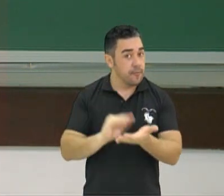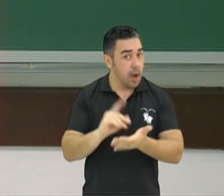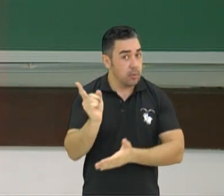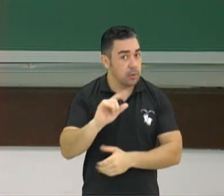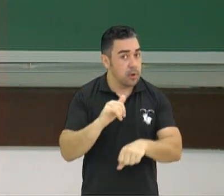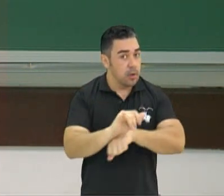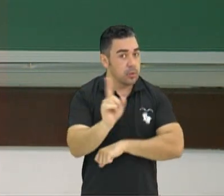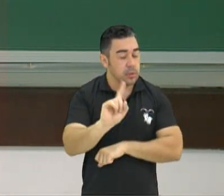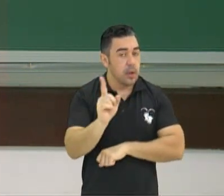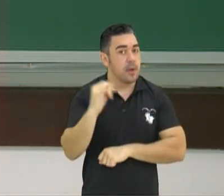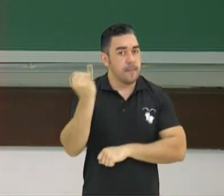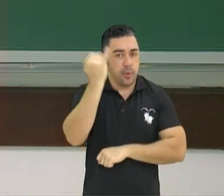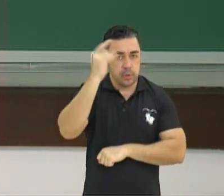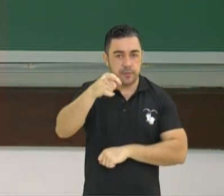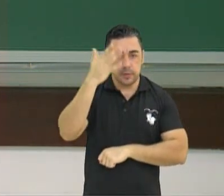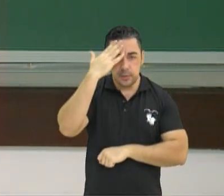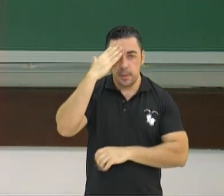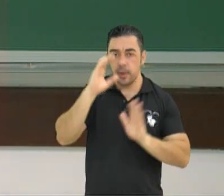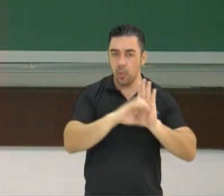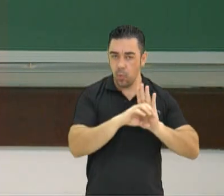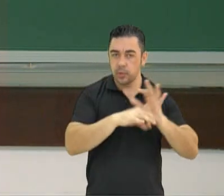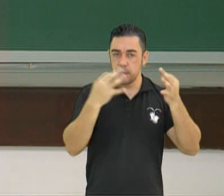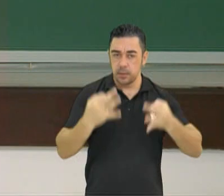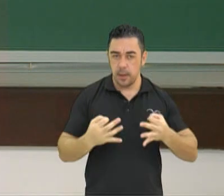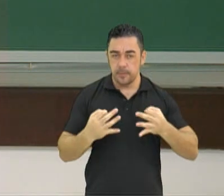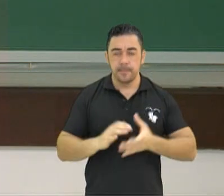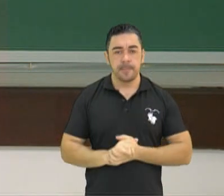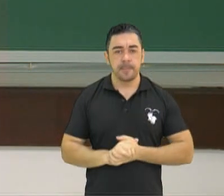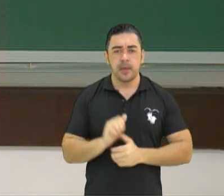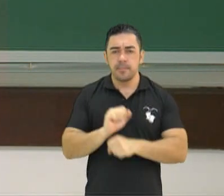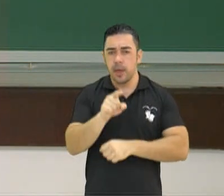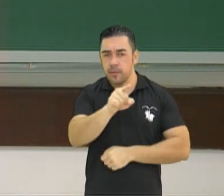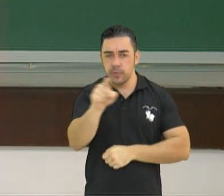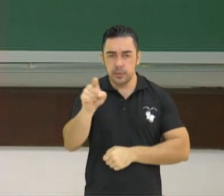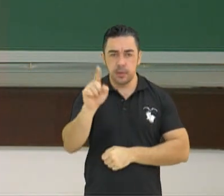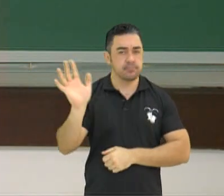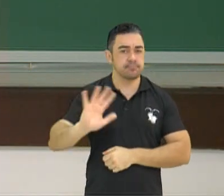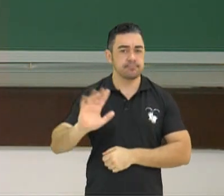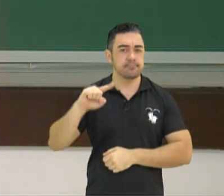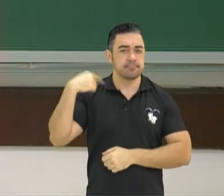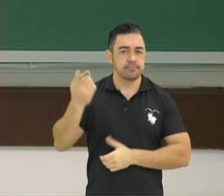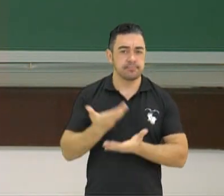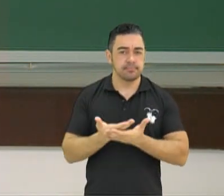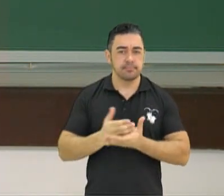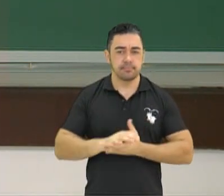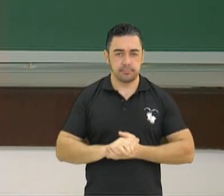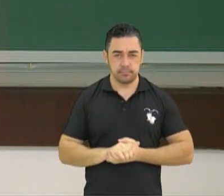alguns conceitos básicos sobre essa parte do reino animal, tá bom? Então eu espero vocês lá. Até a próxima!